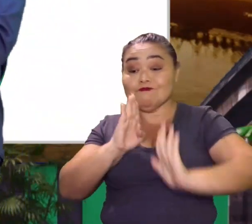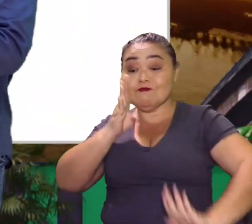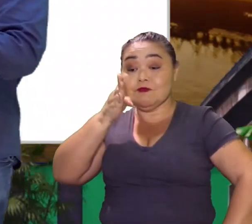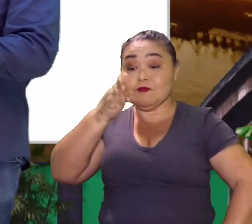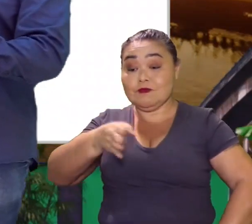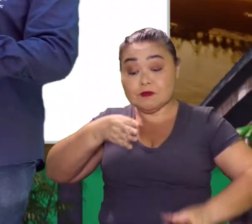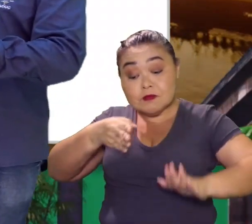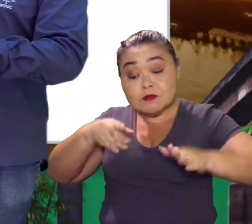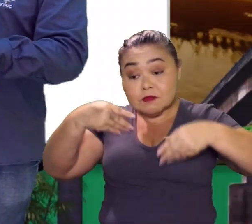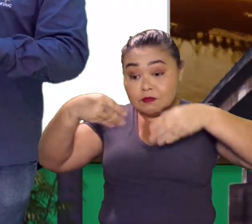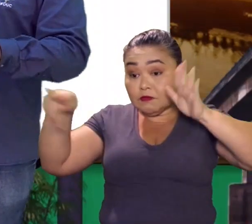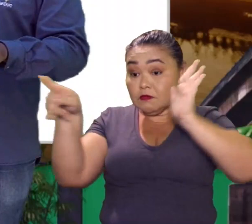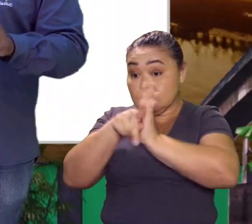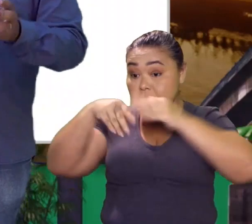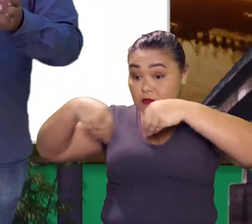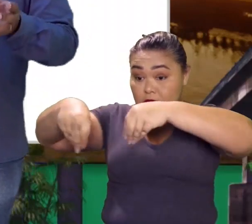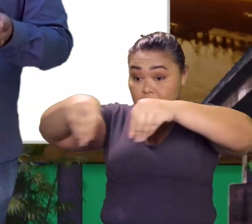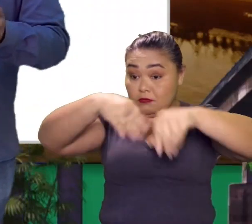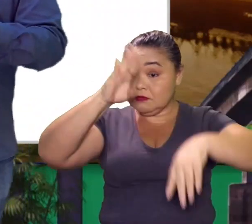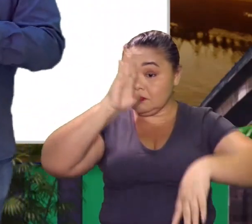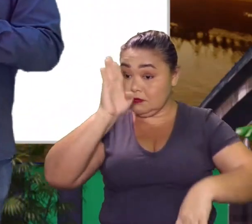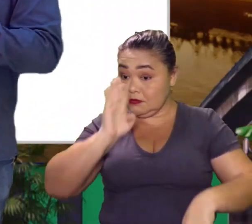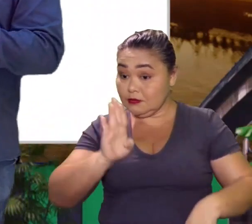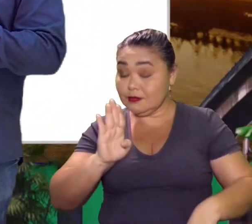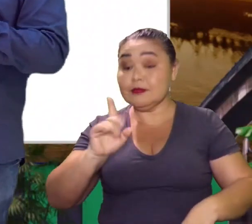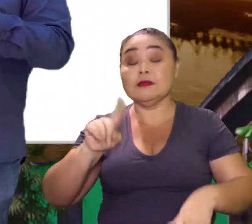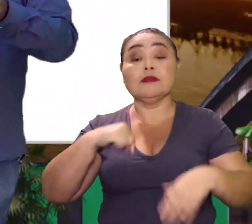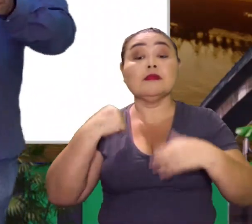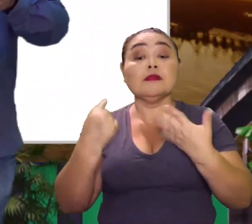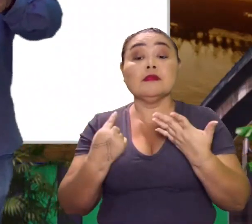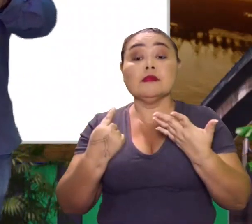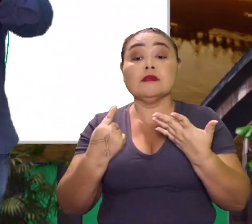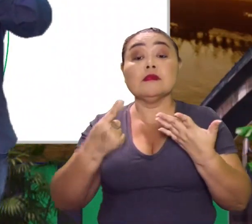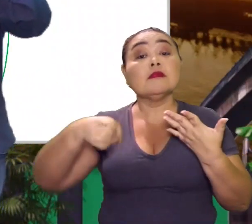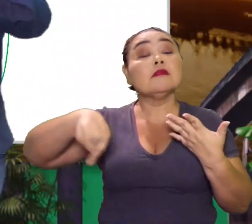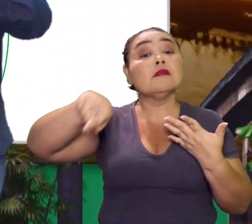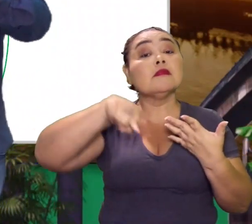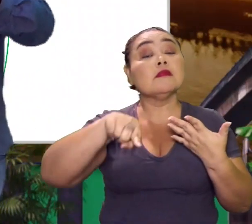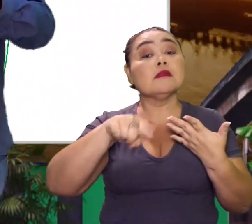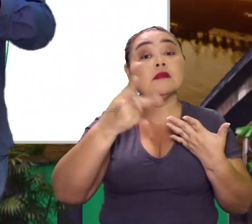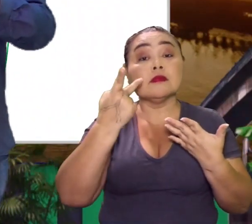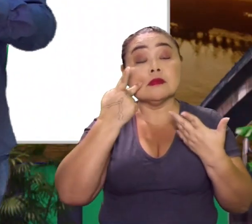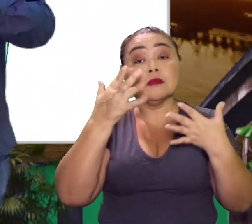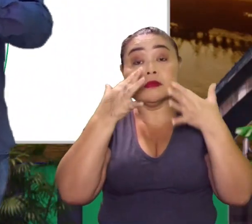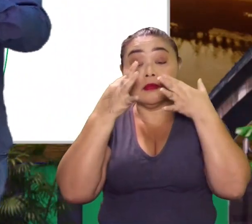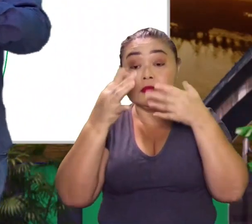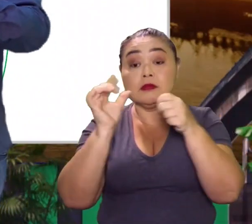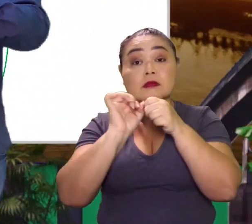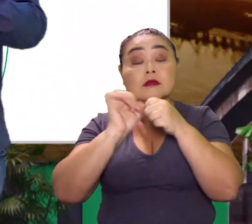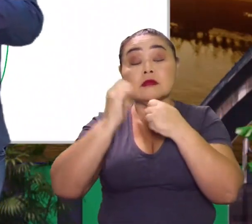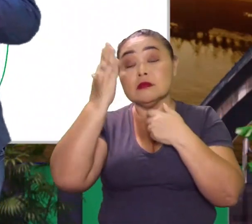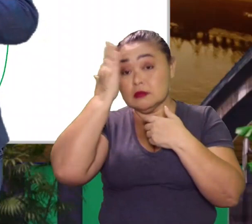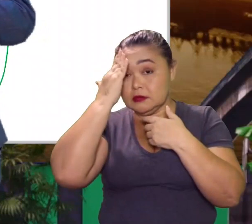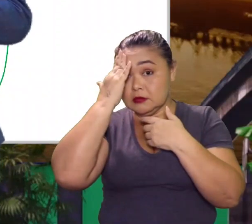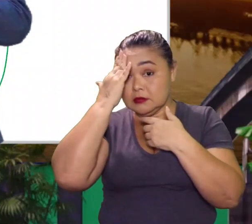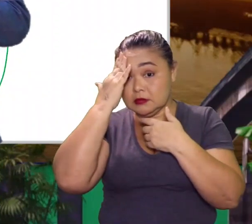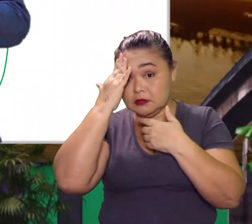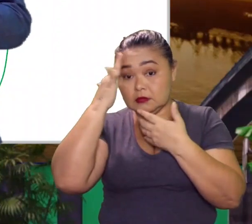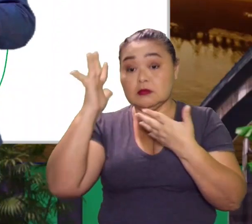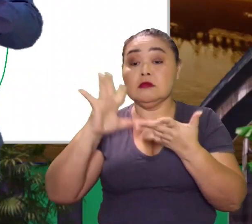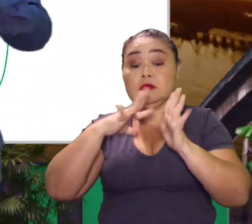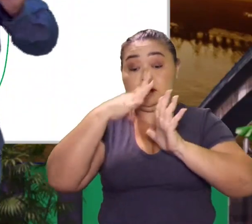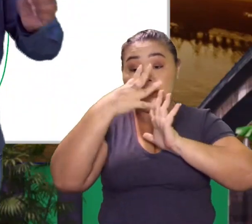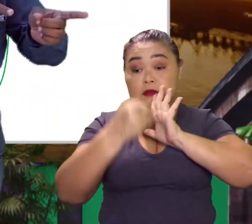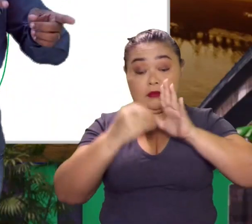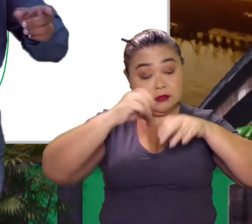nosso território. Perfeito. Então, isso tem o nosso aluno, vocês aí que estão assistindo a sala, têm que compreender que a